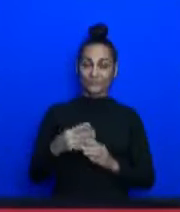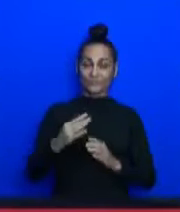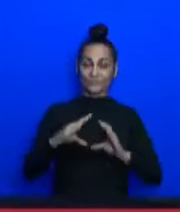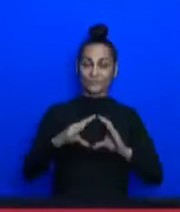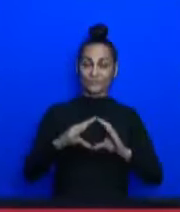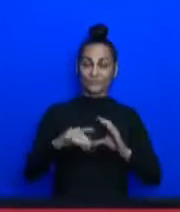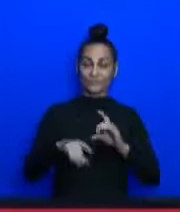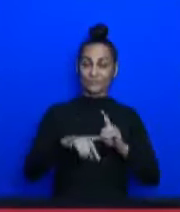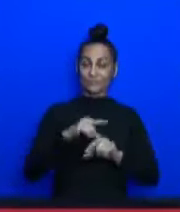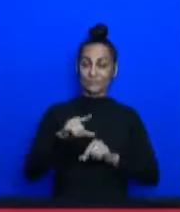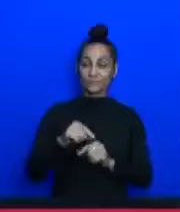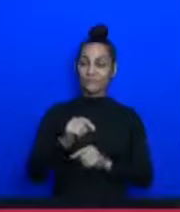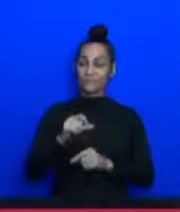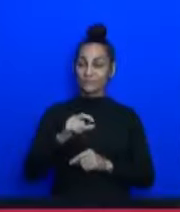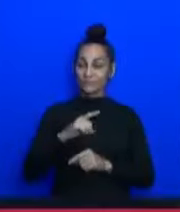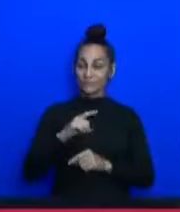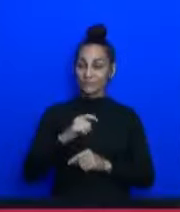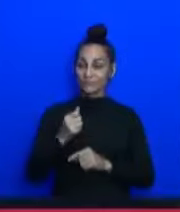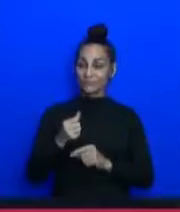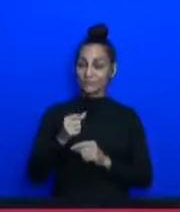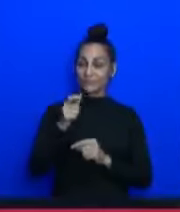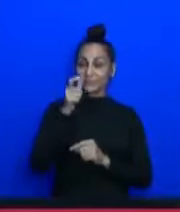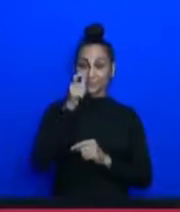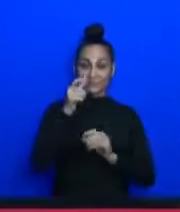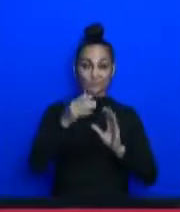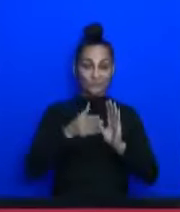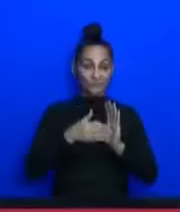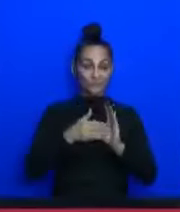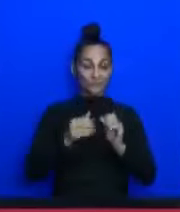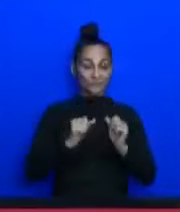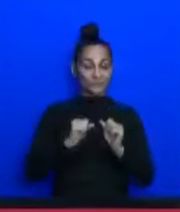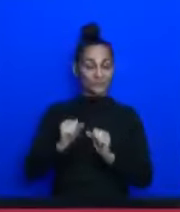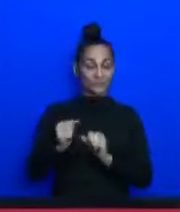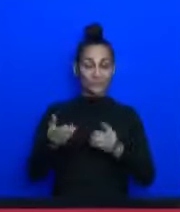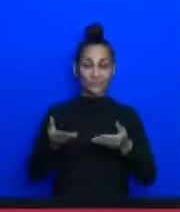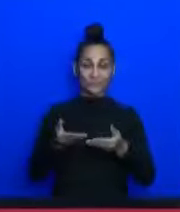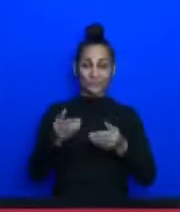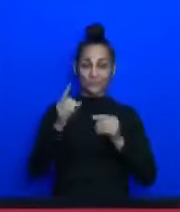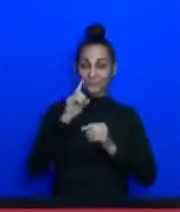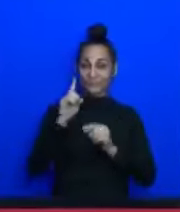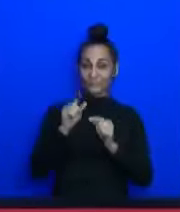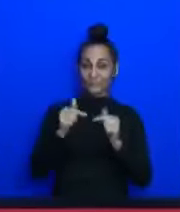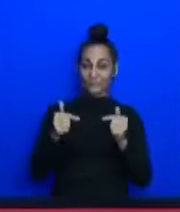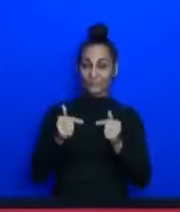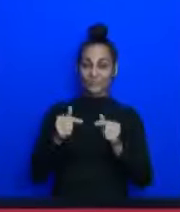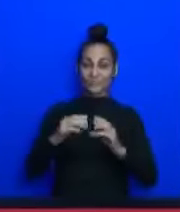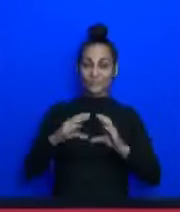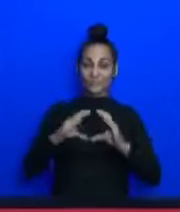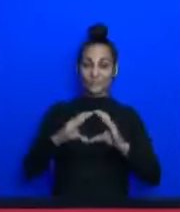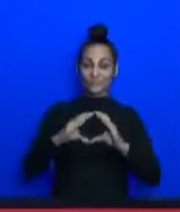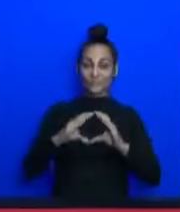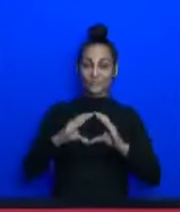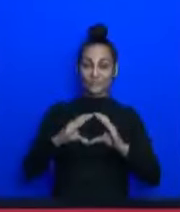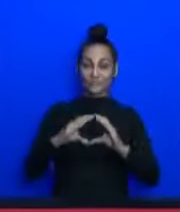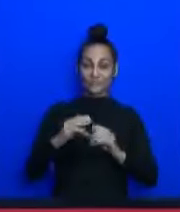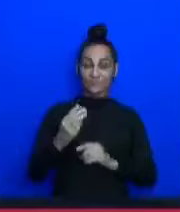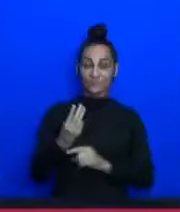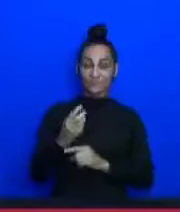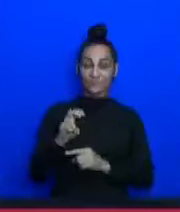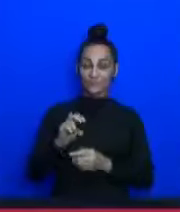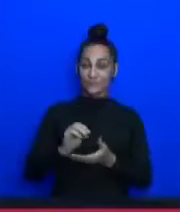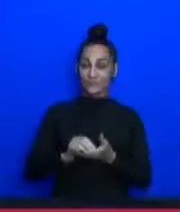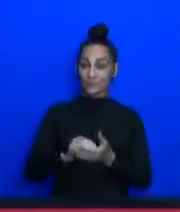dezena sorteada, são 6. Vai conferindo sua aposta, pode ser hoje o seu dia. Número 35, quinta dezena sorteada.